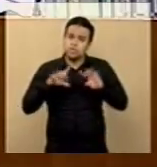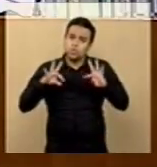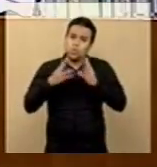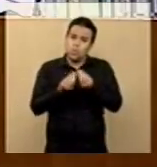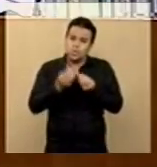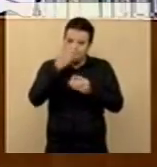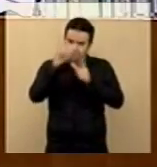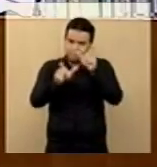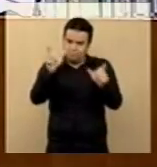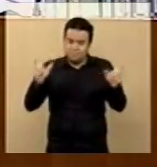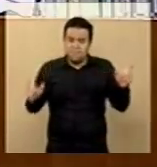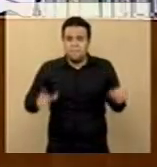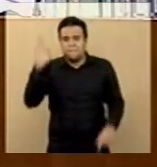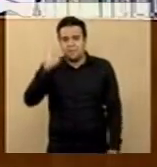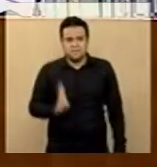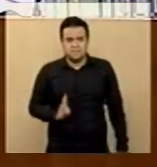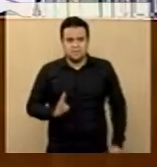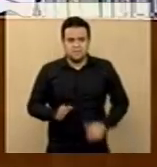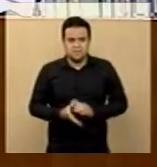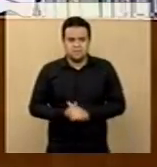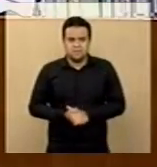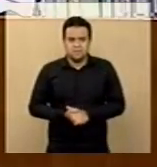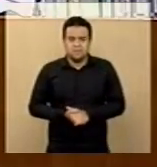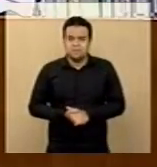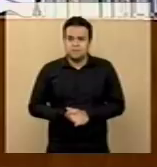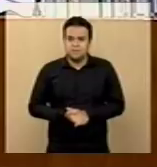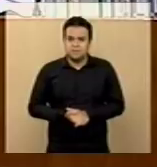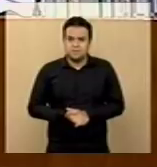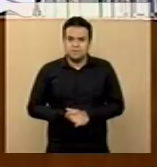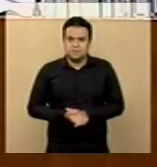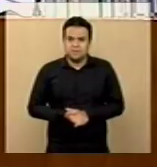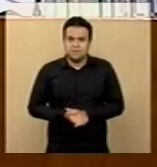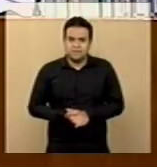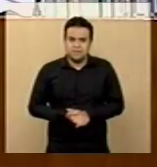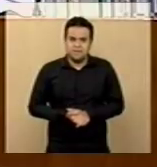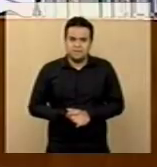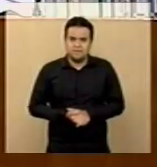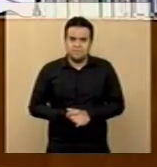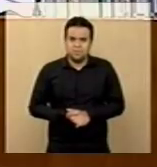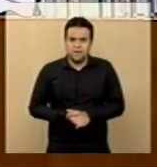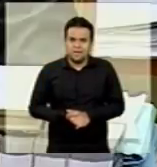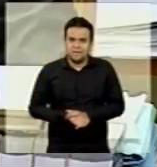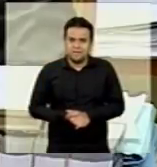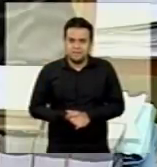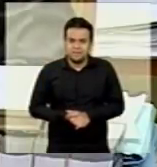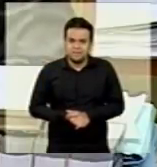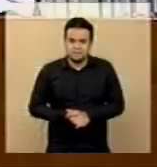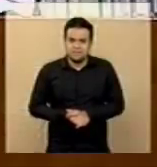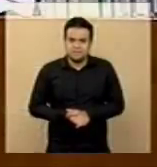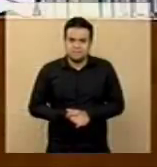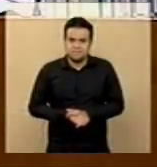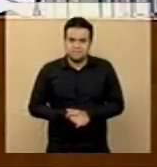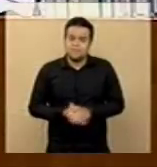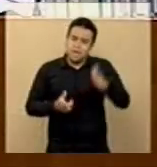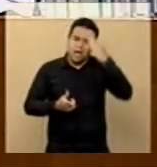sente realmente numa sociedade em que a impunidade prevalece por conta de situações verdade. Como essa. Mas agradeço a parte